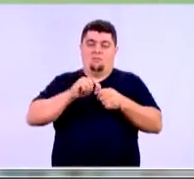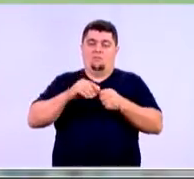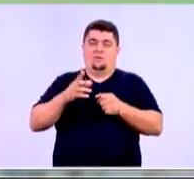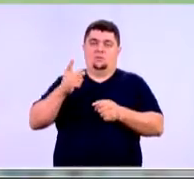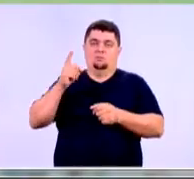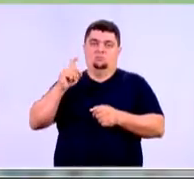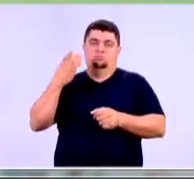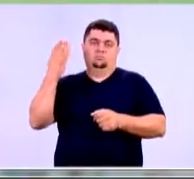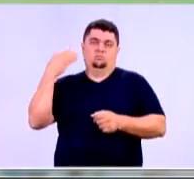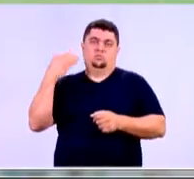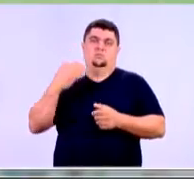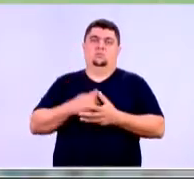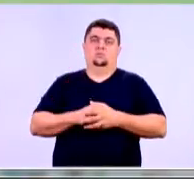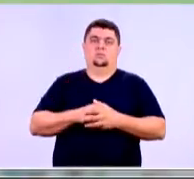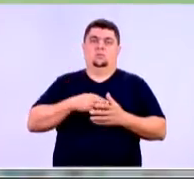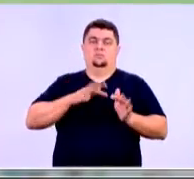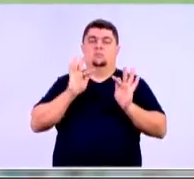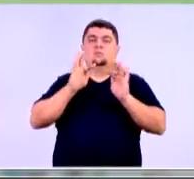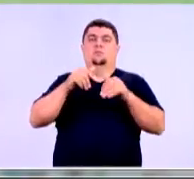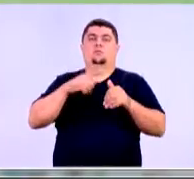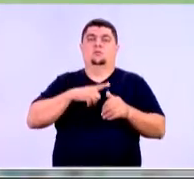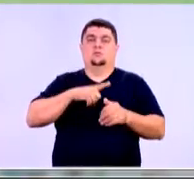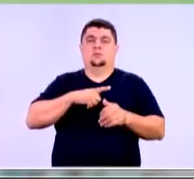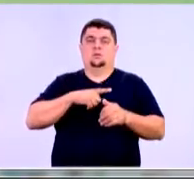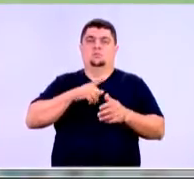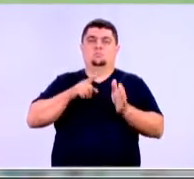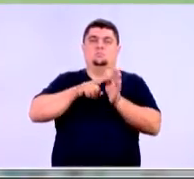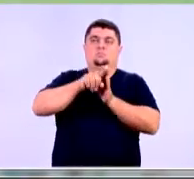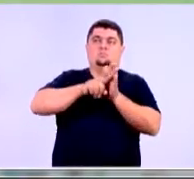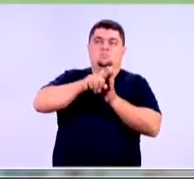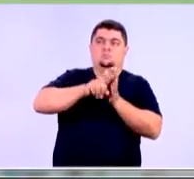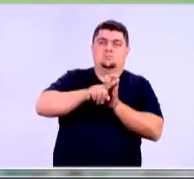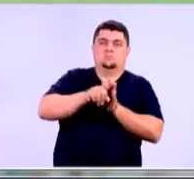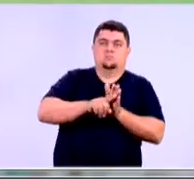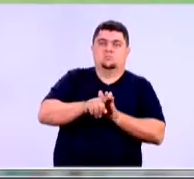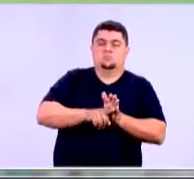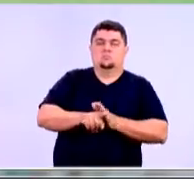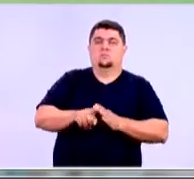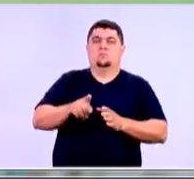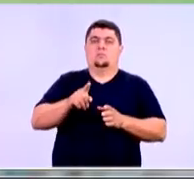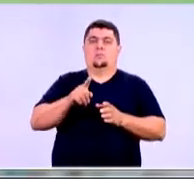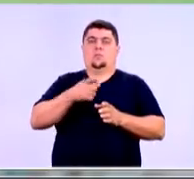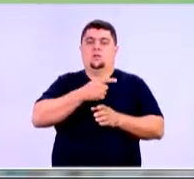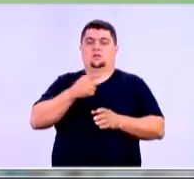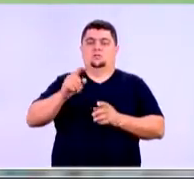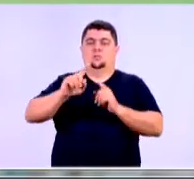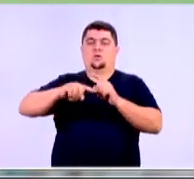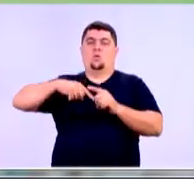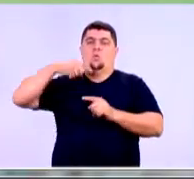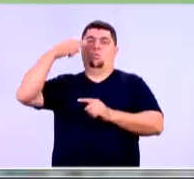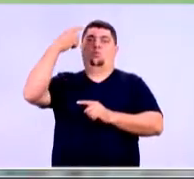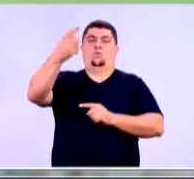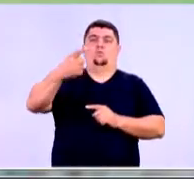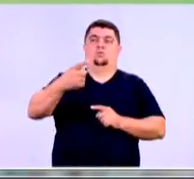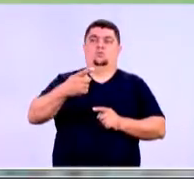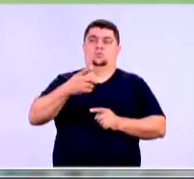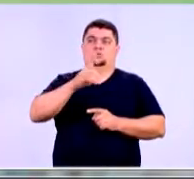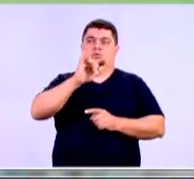fazer. Por fim, será feito um questionário relacionado ao conteúdo da semana que vem,